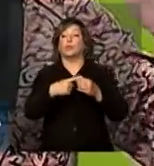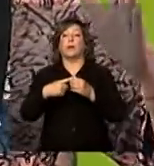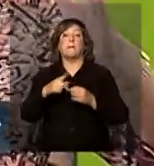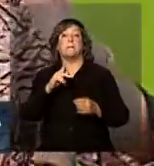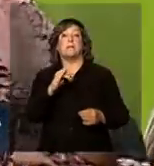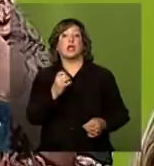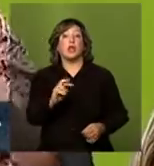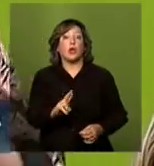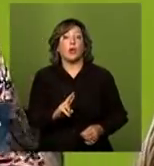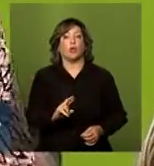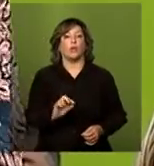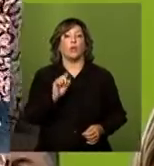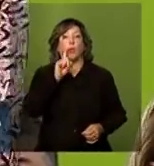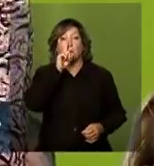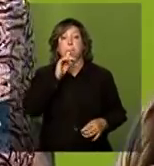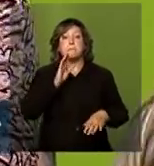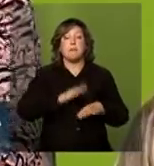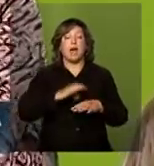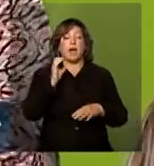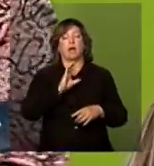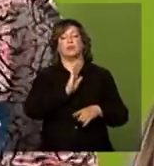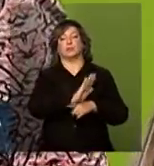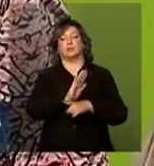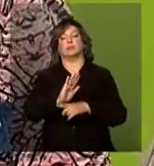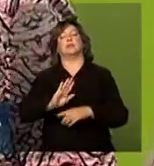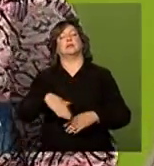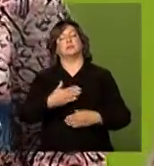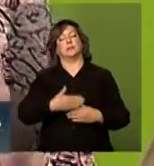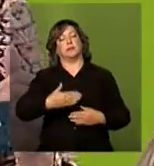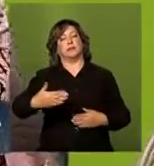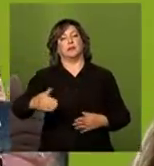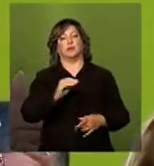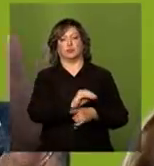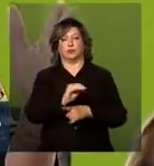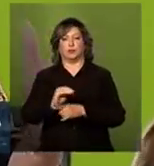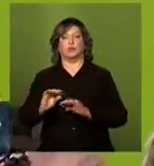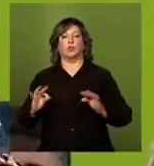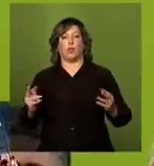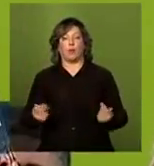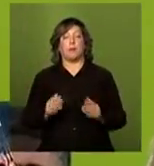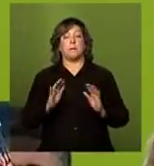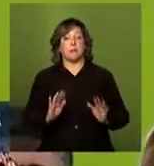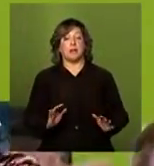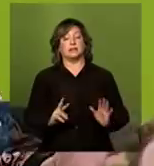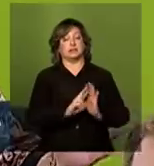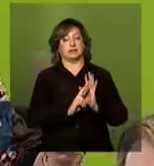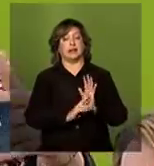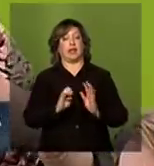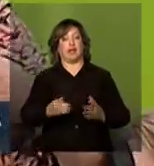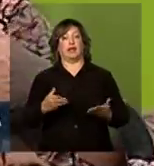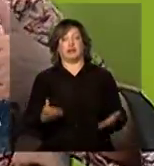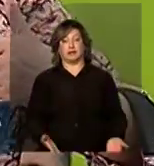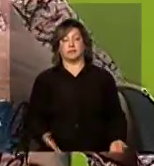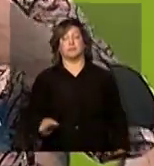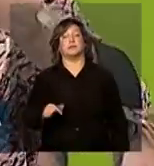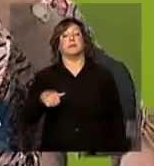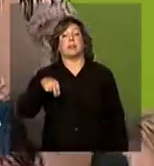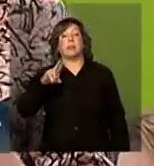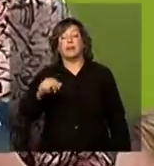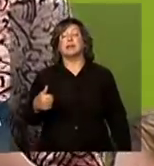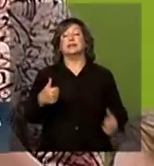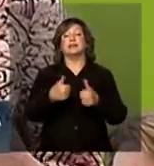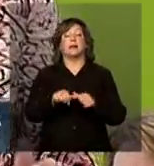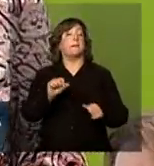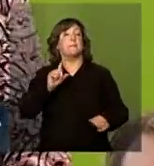estamos indo progressivamente para atender todo mundo mas o critério foi esse quem tinha quem tava